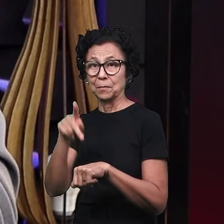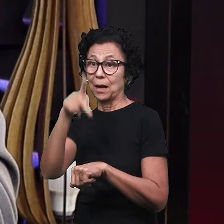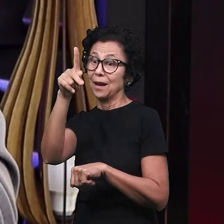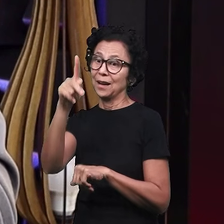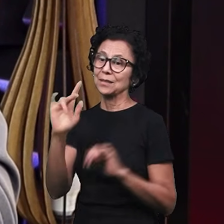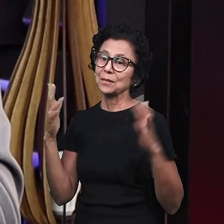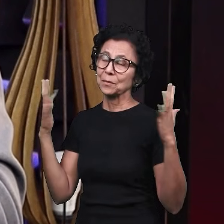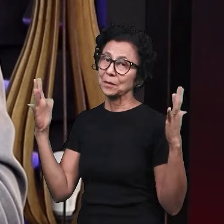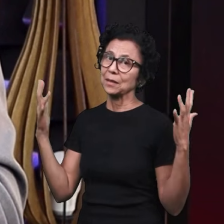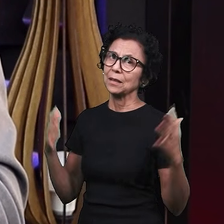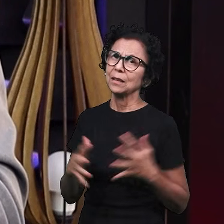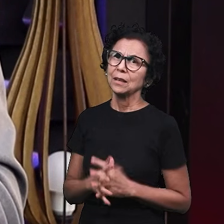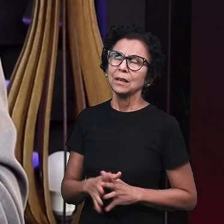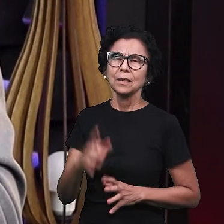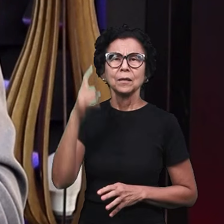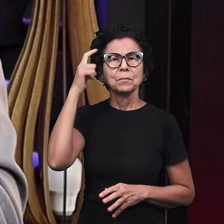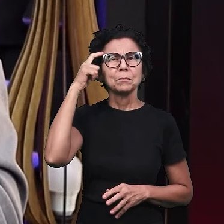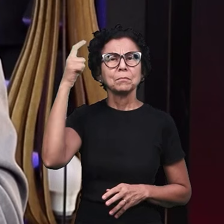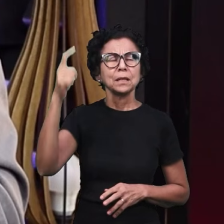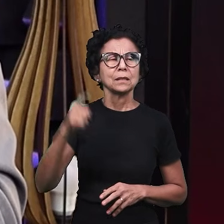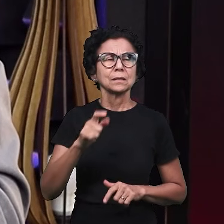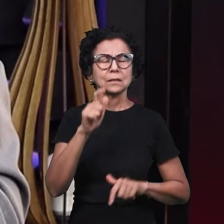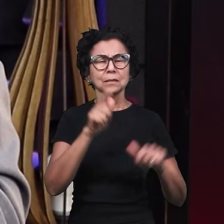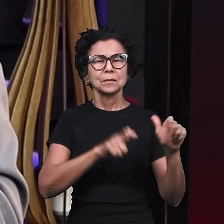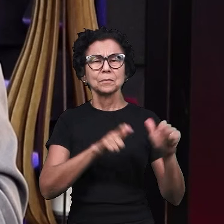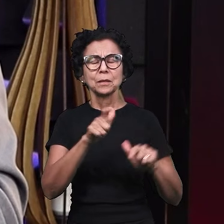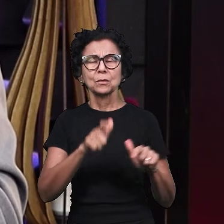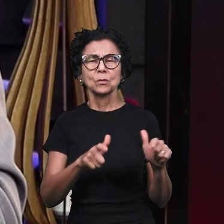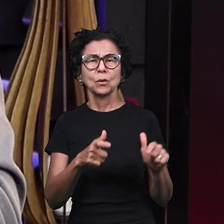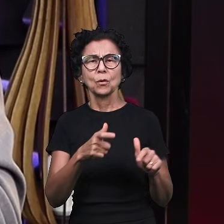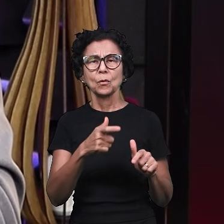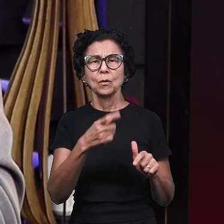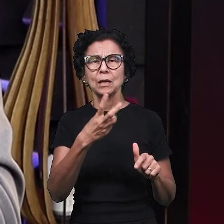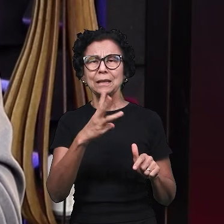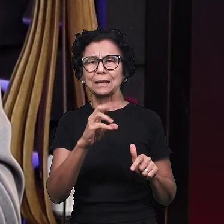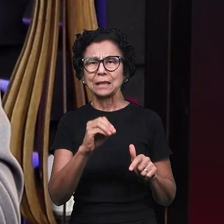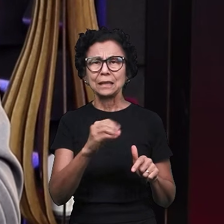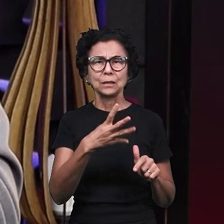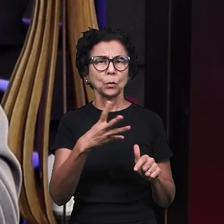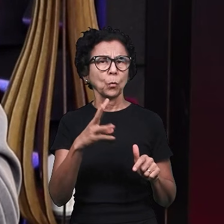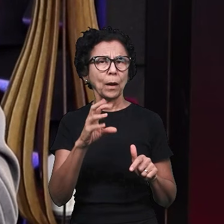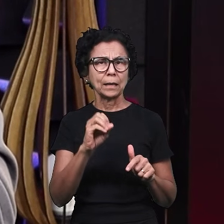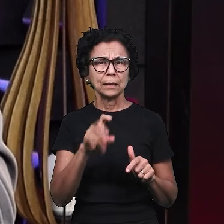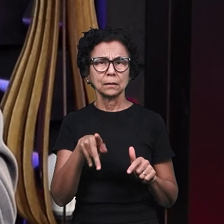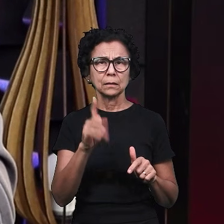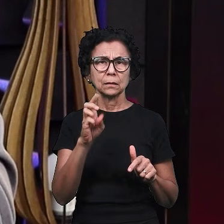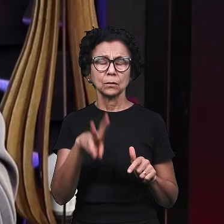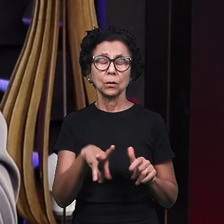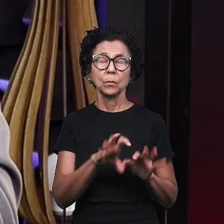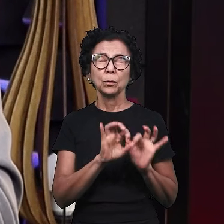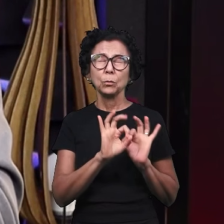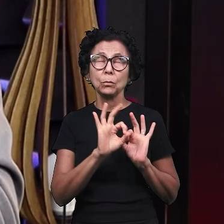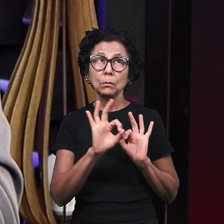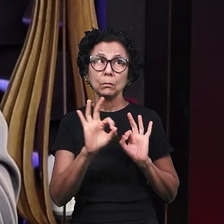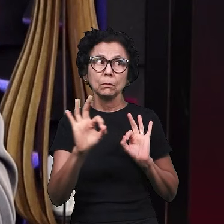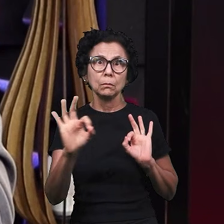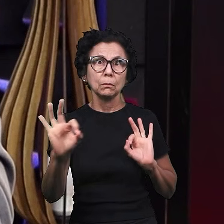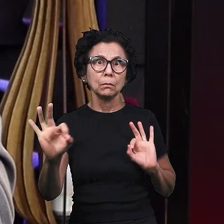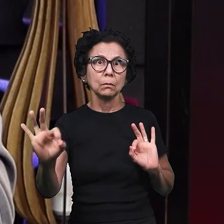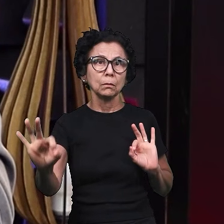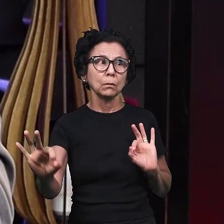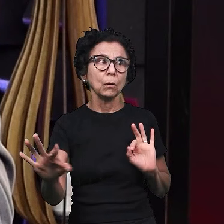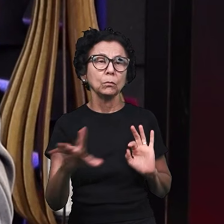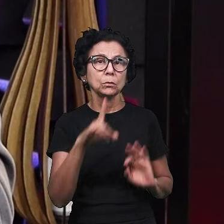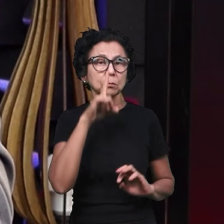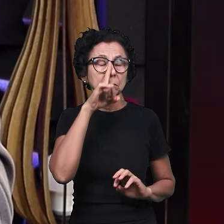pessoa, ela sair 30, 40, 50 quilômetros, às vezes, né? Hoje são distâncias curtas para nós, mas para eles